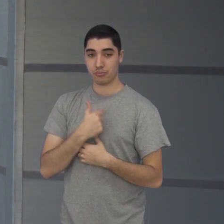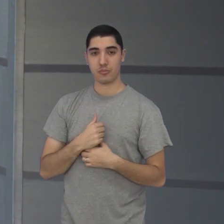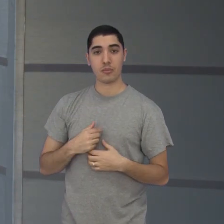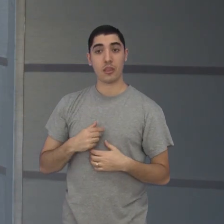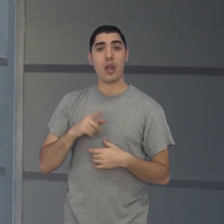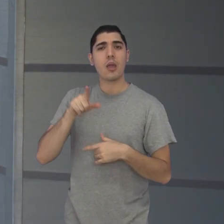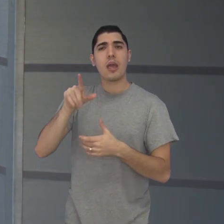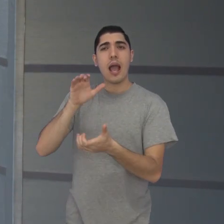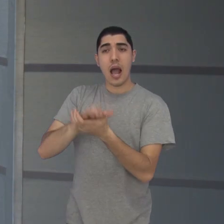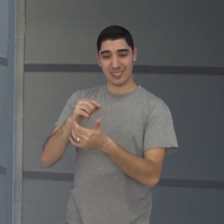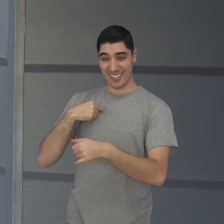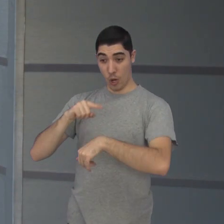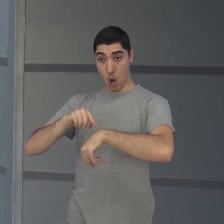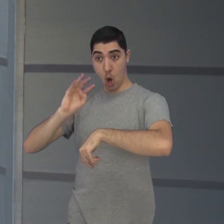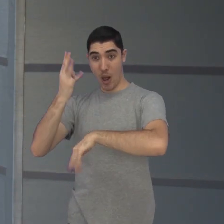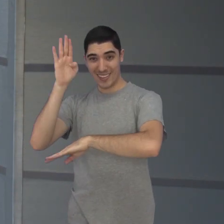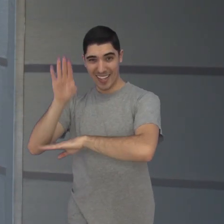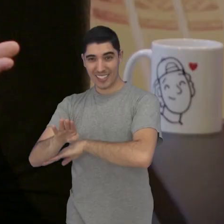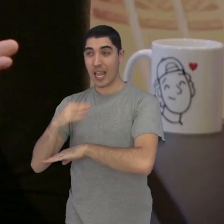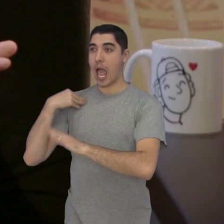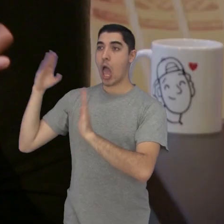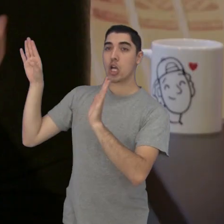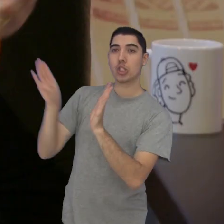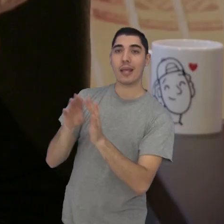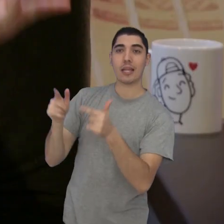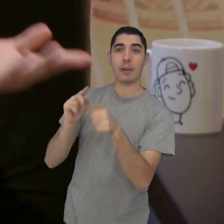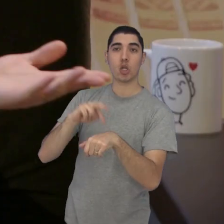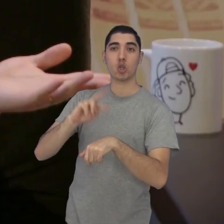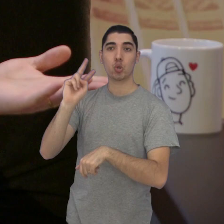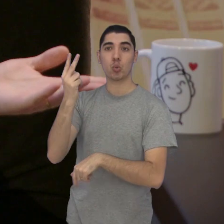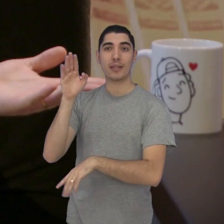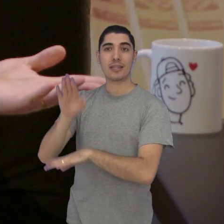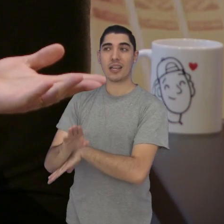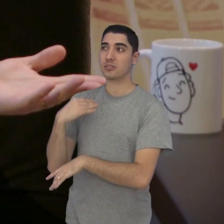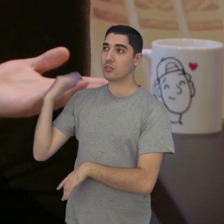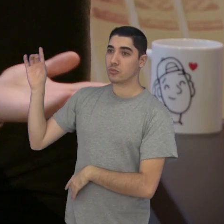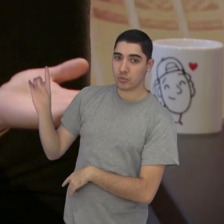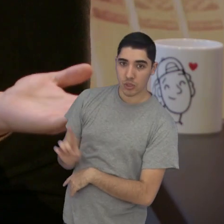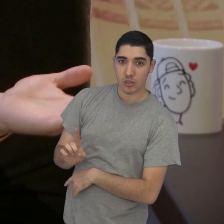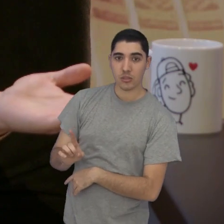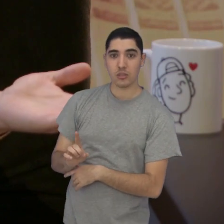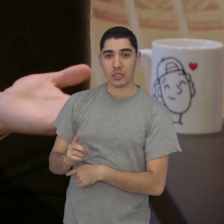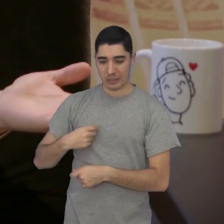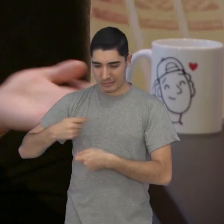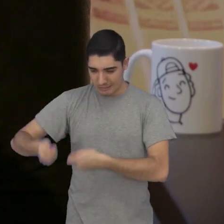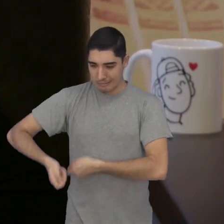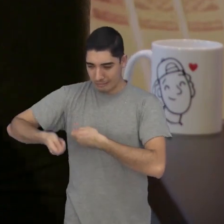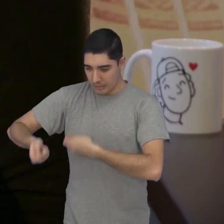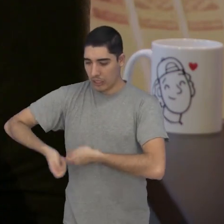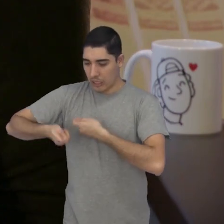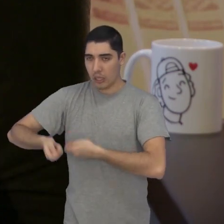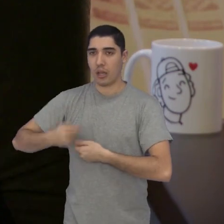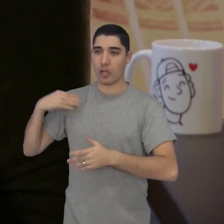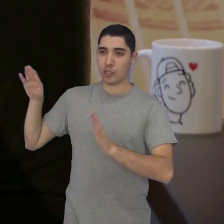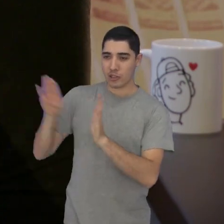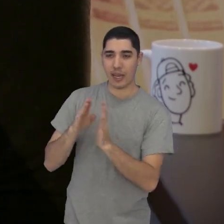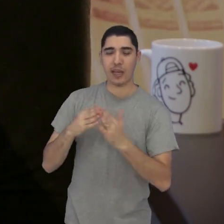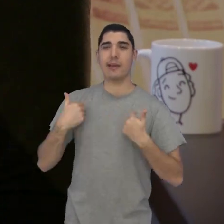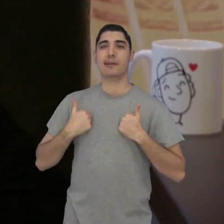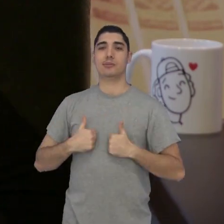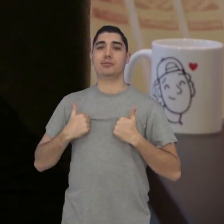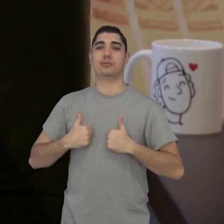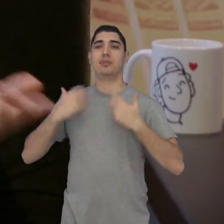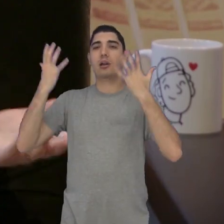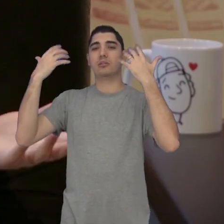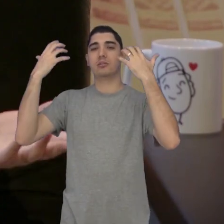Não, mas em casa foi uma loucura. Eu ia casar às 4 horas da tarde, larguei de serviço às 2. Como é que ia dar Vixe. certo? A gente lá inchado, chega